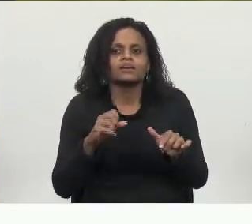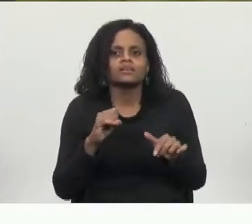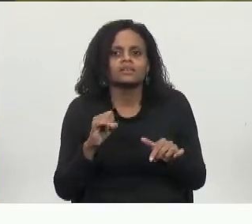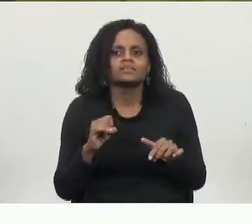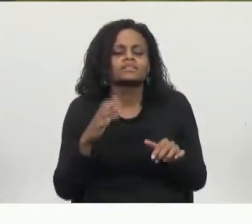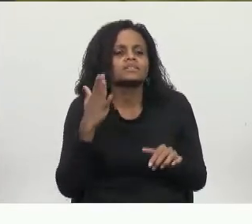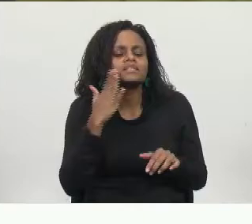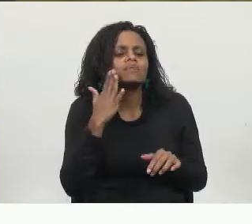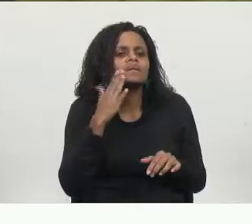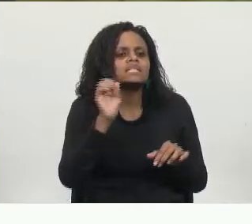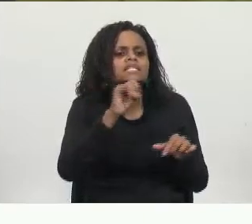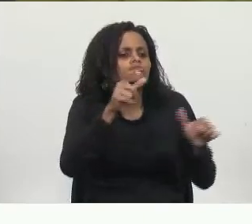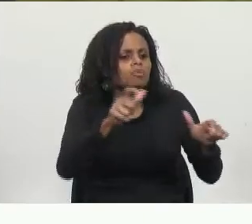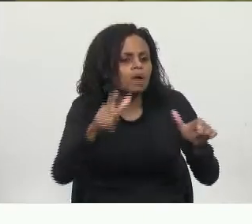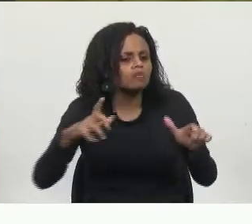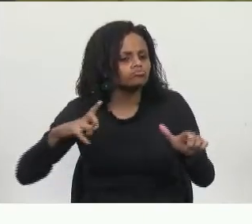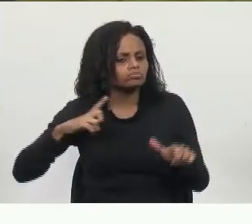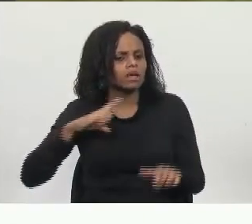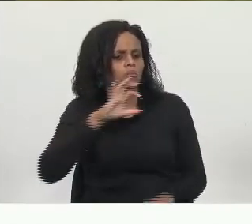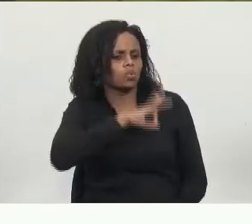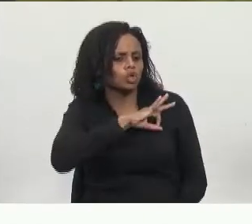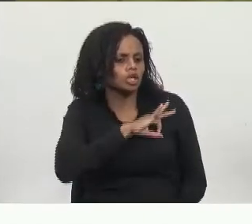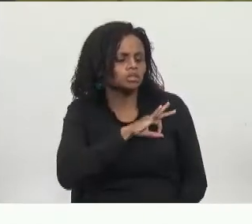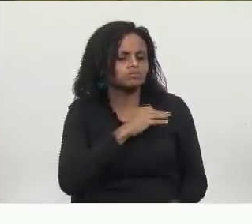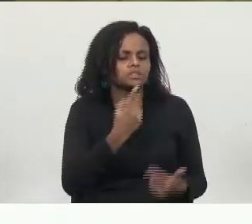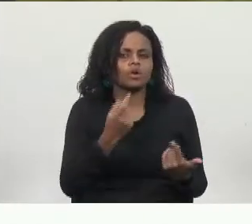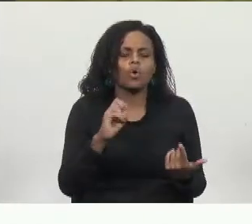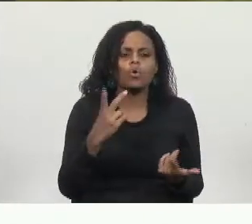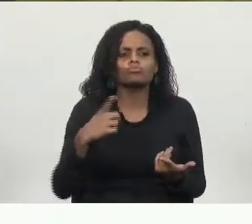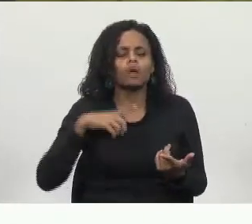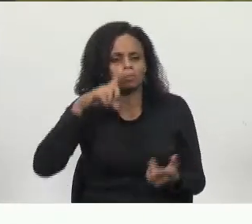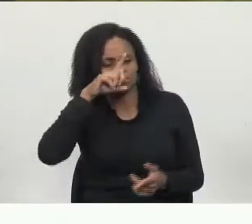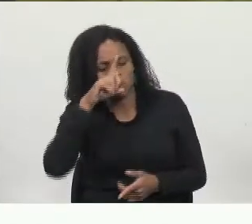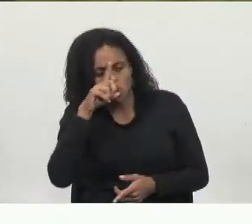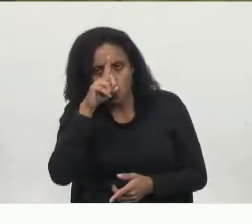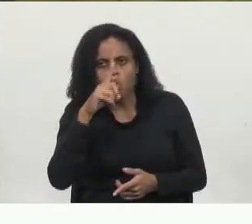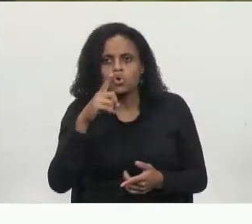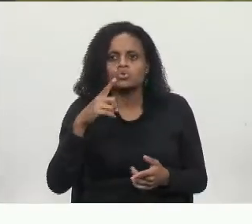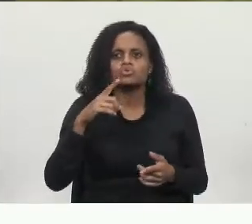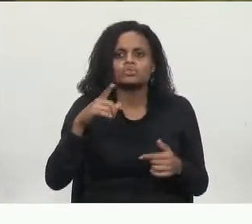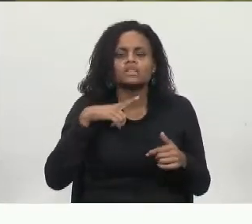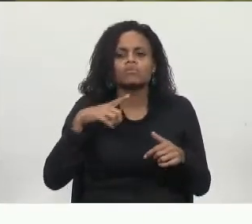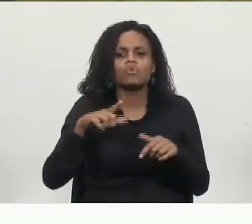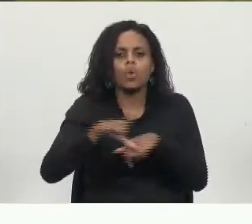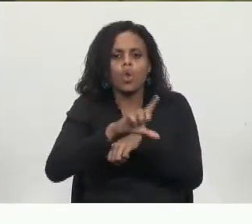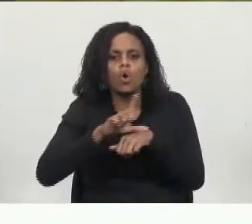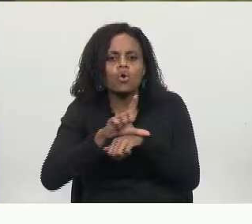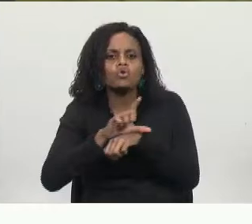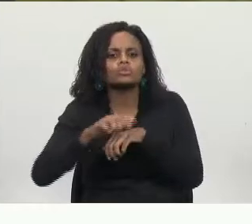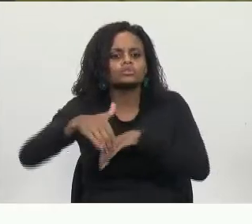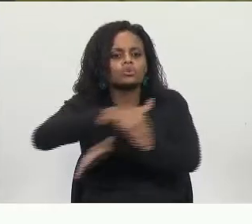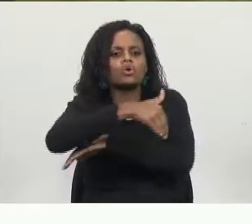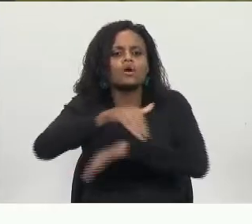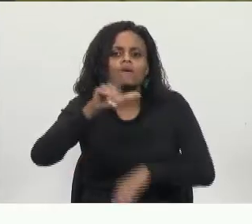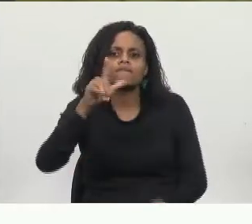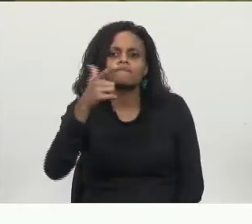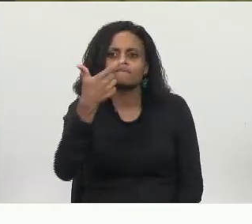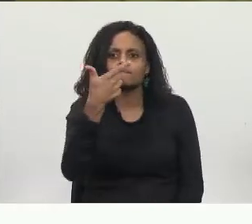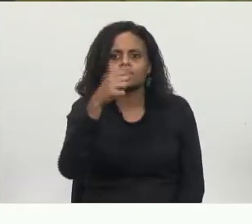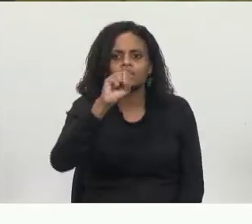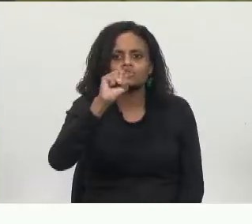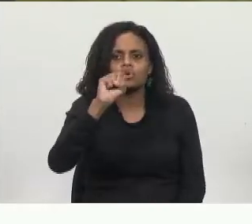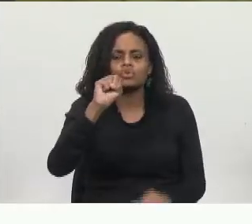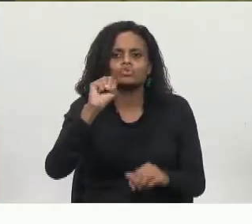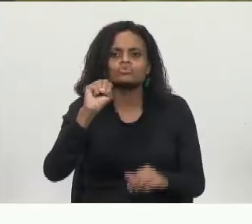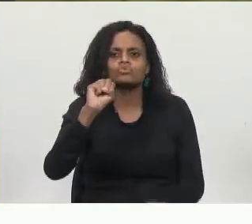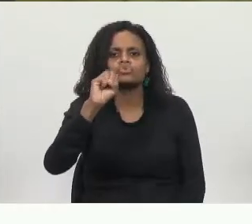está sendo policiada ou não, se ali há um perigo maior ou não. O comércio, por exemplo, na 28 de setembro, eu estive lá ontem para ver o comércio